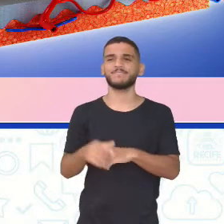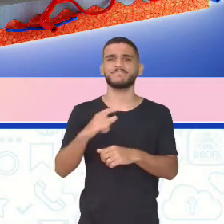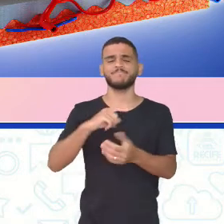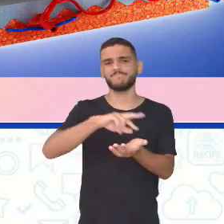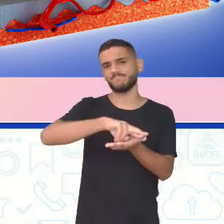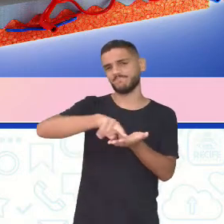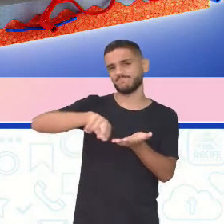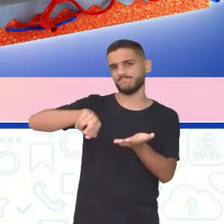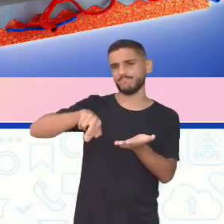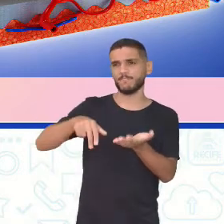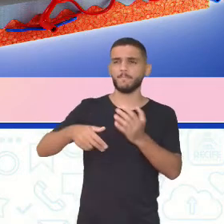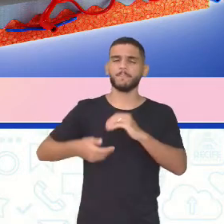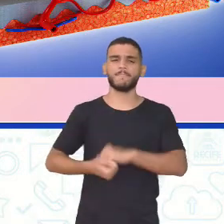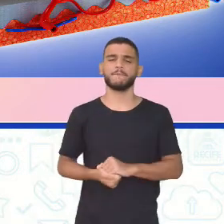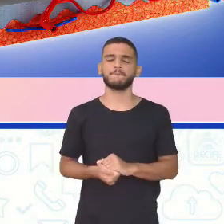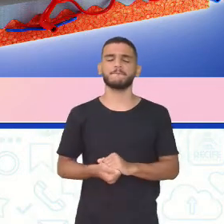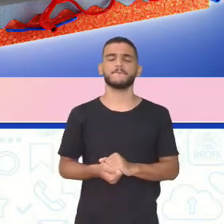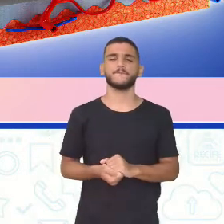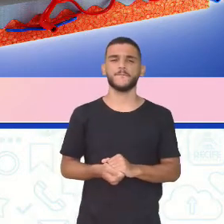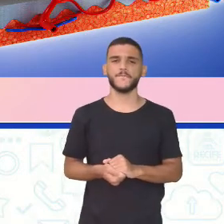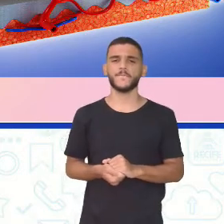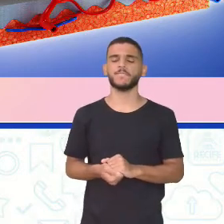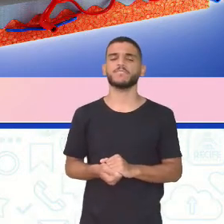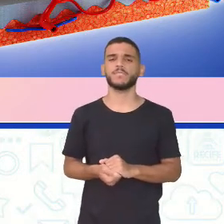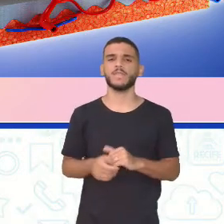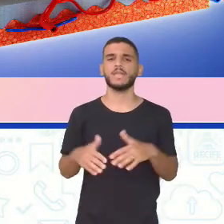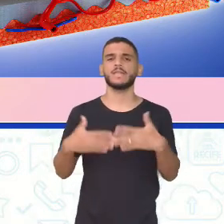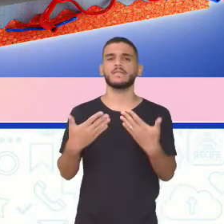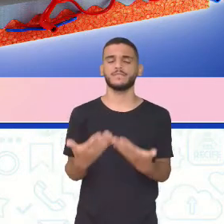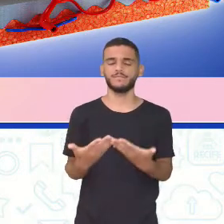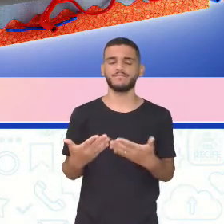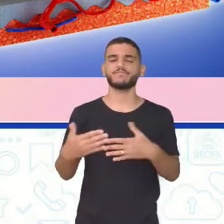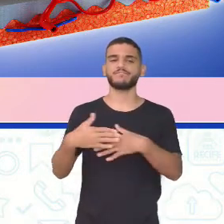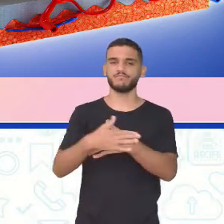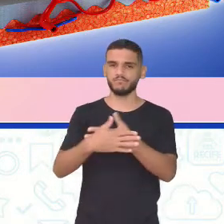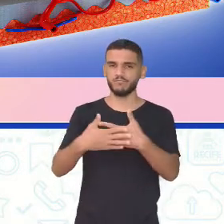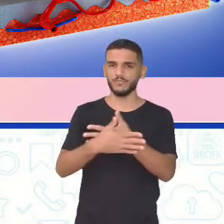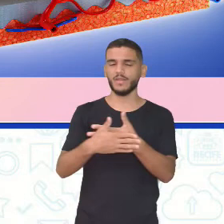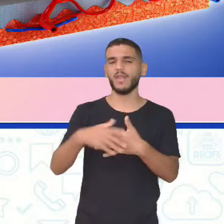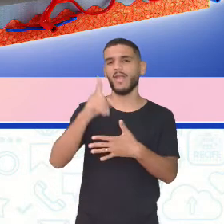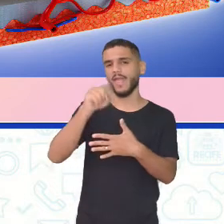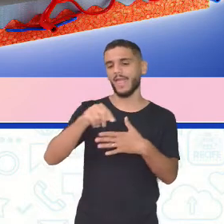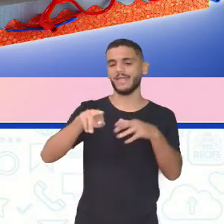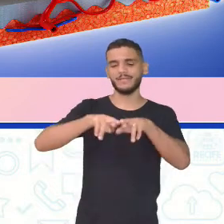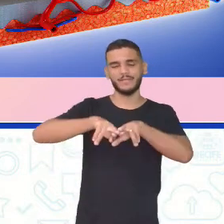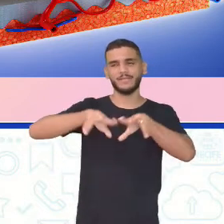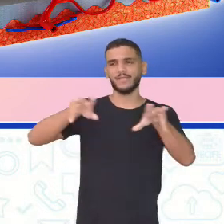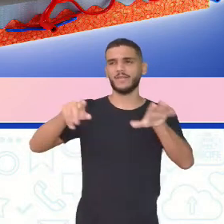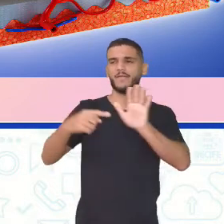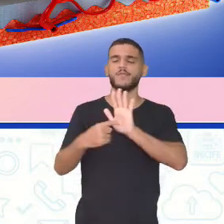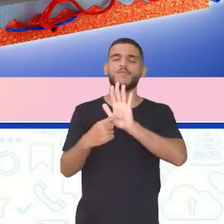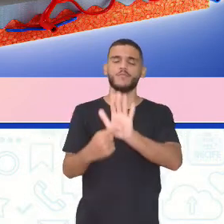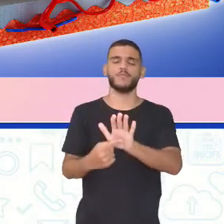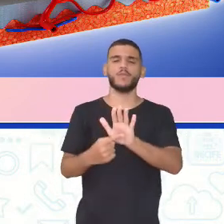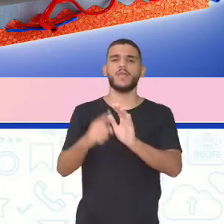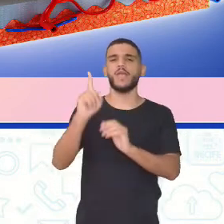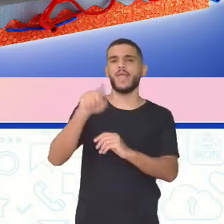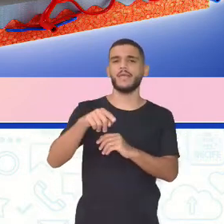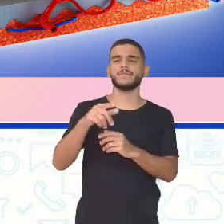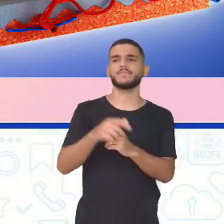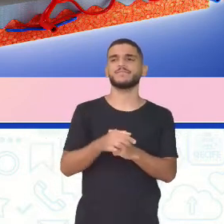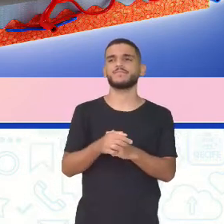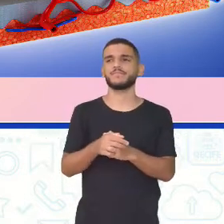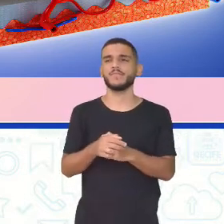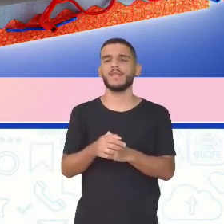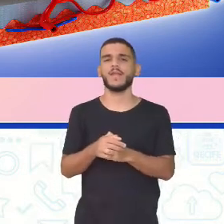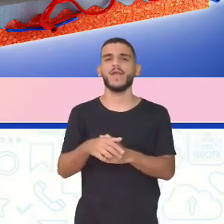tipos de tecidos. E esses tecidos são os mais diversos. Nessa representação aí, o que está em amarelo, a gente está falando